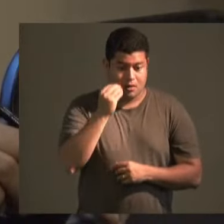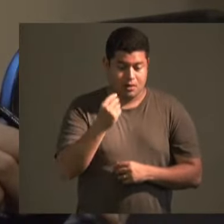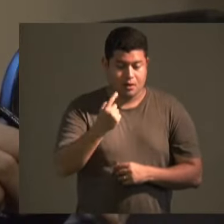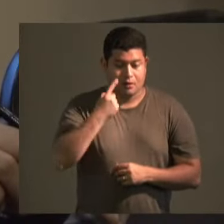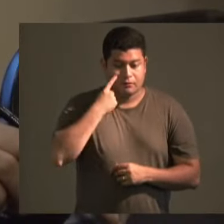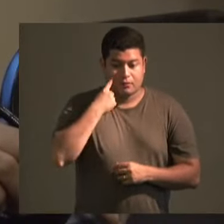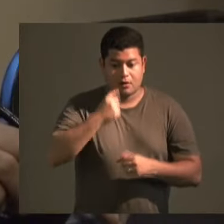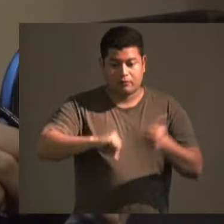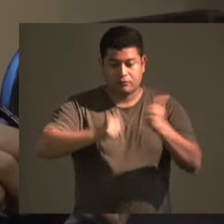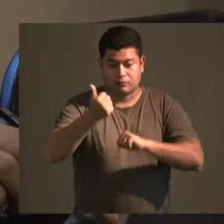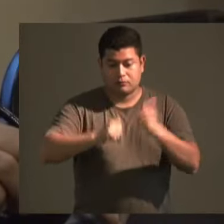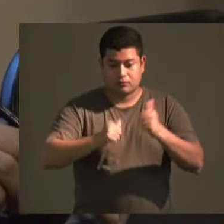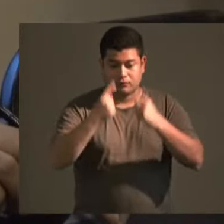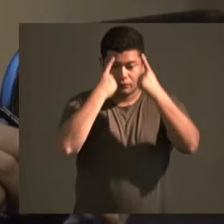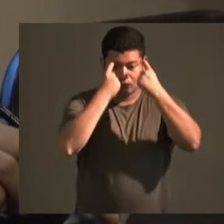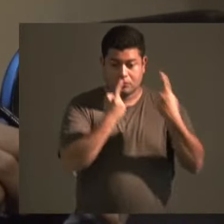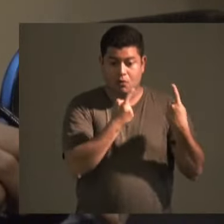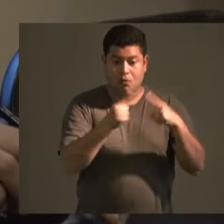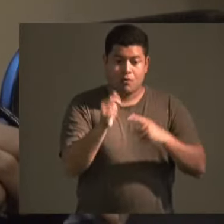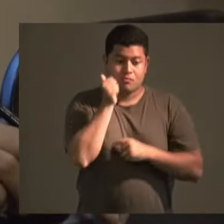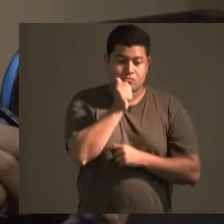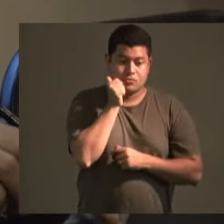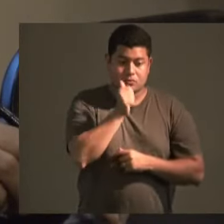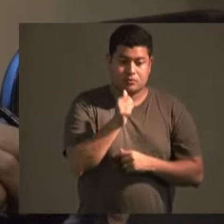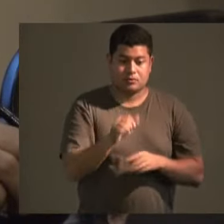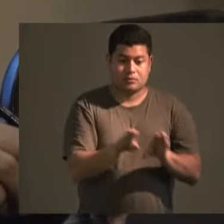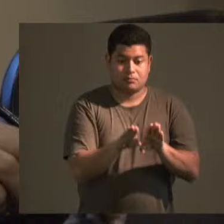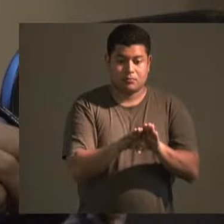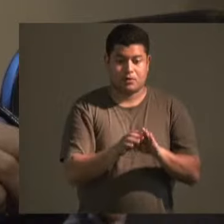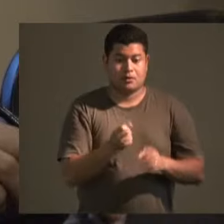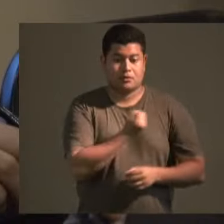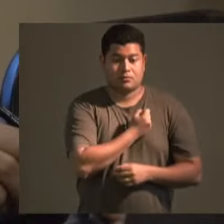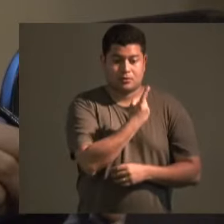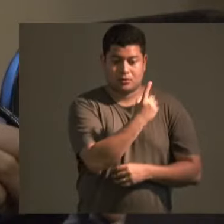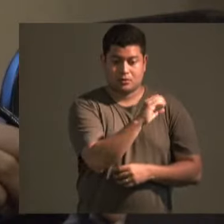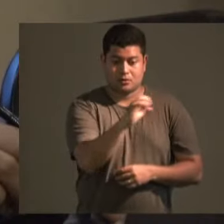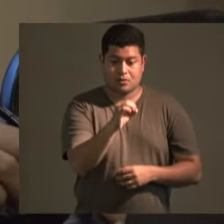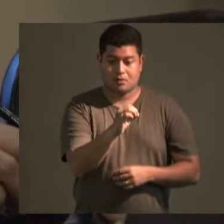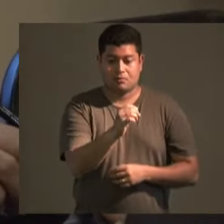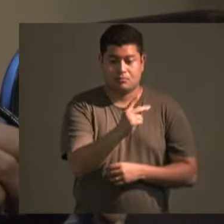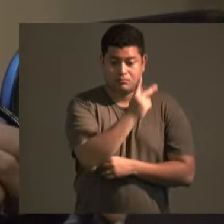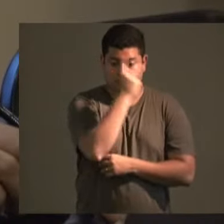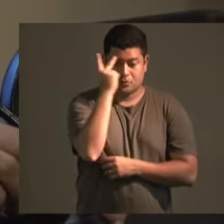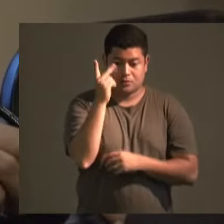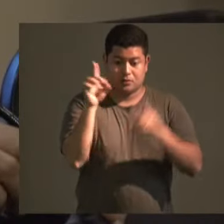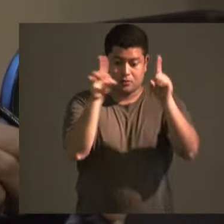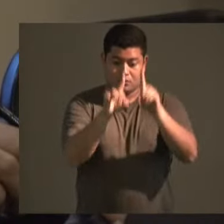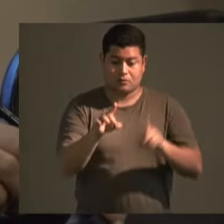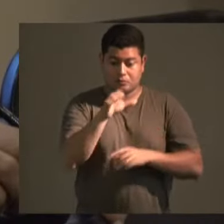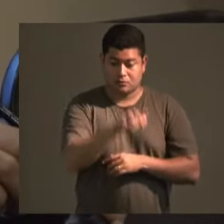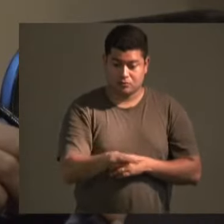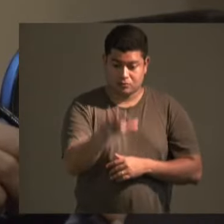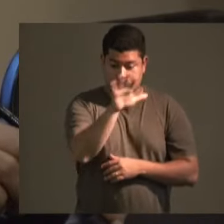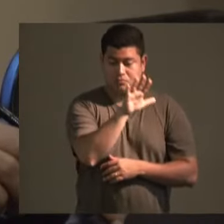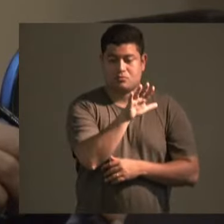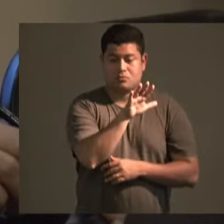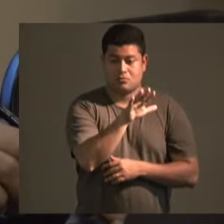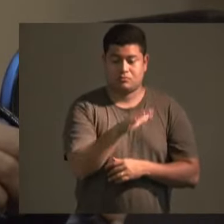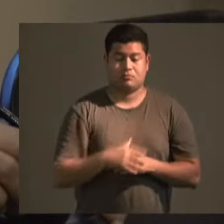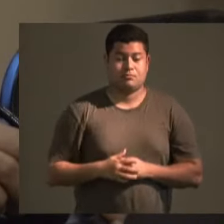contra a mulher, e o DISC 100, a violência contra as pessoas com deficiência de um modo geral, né?